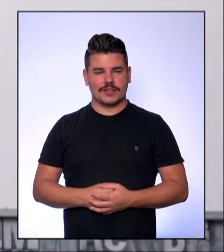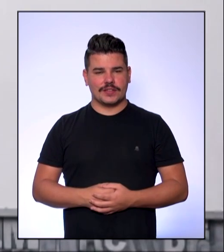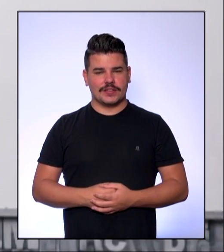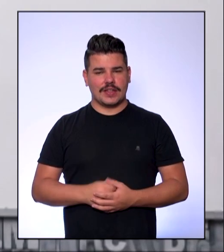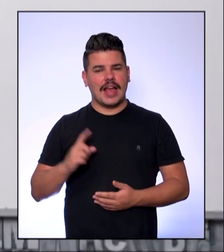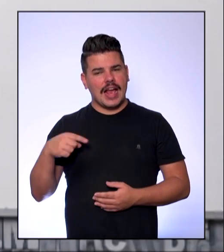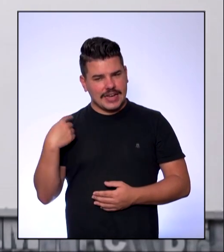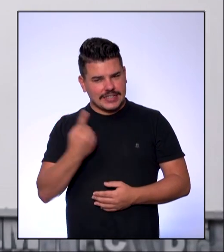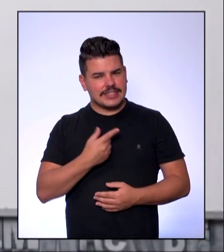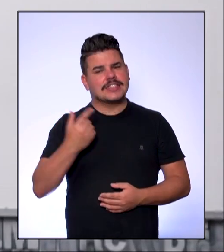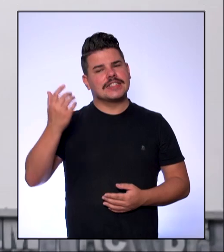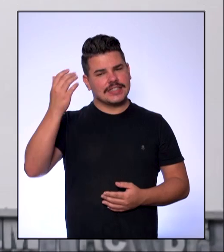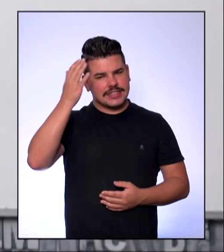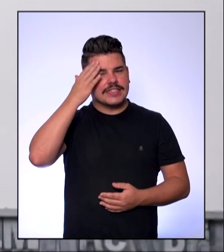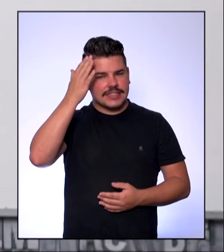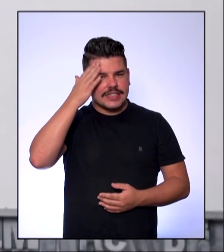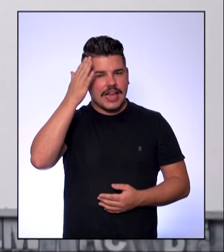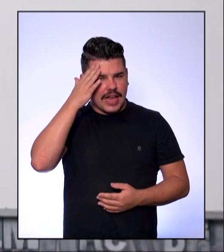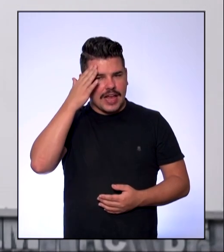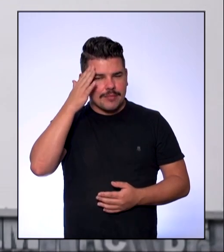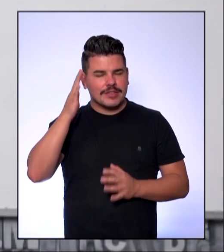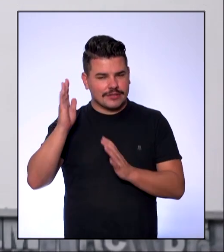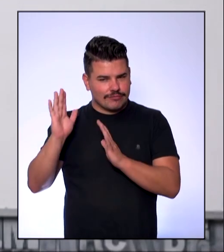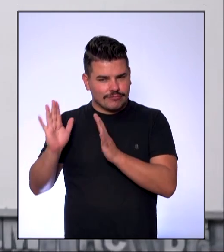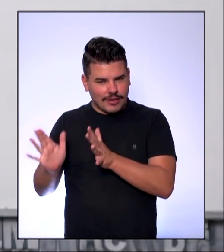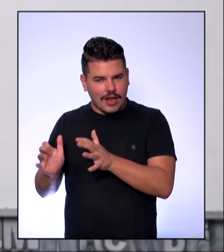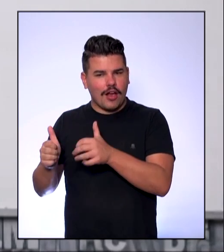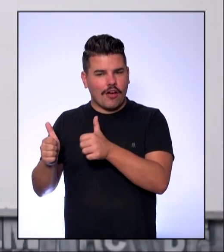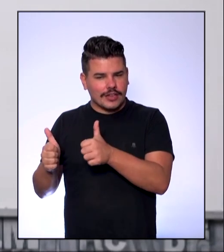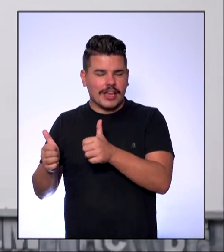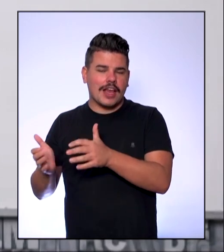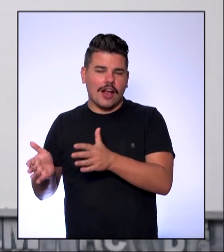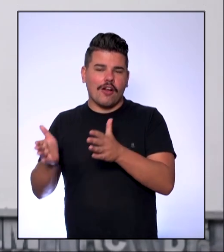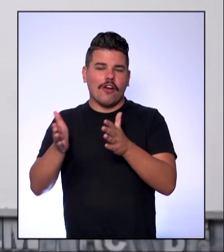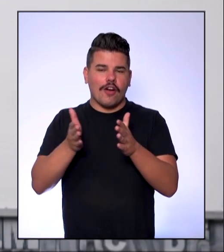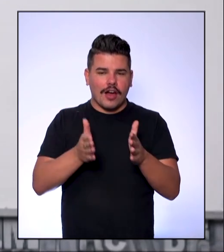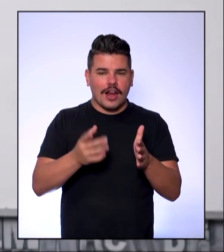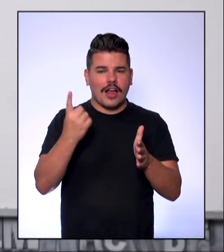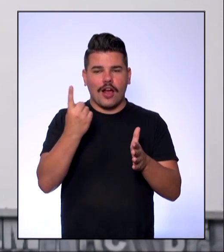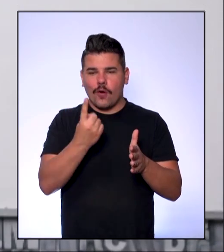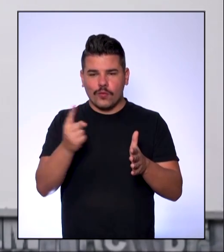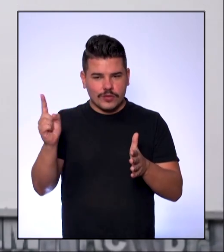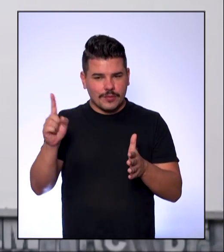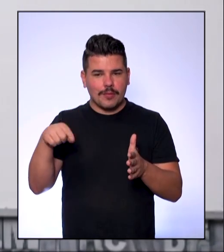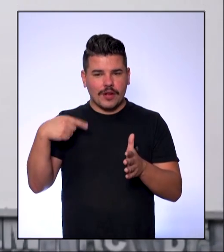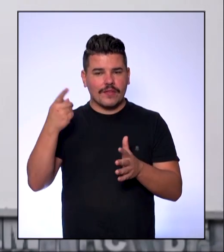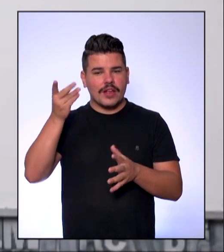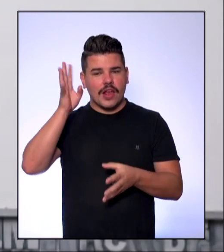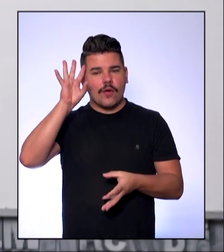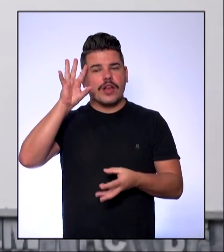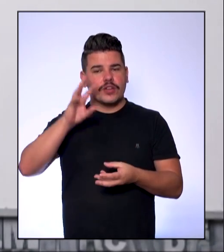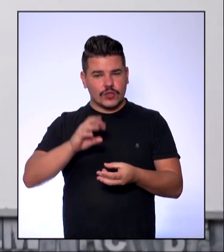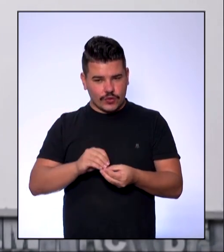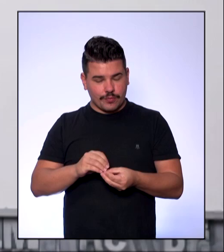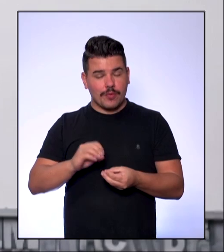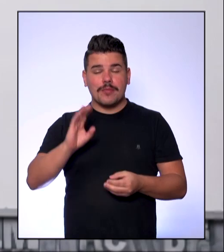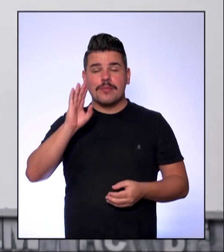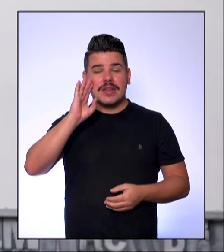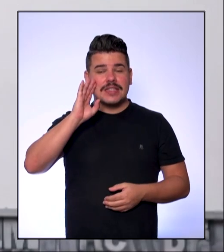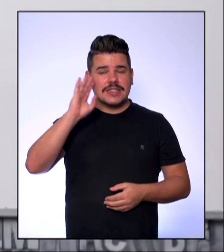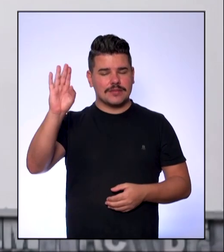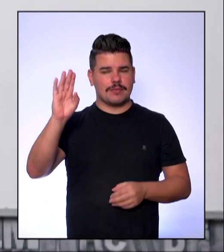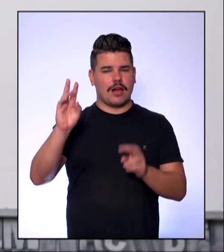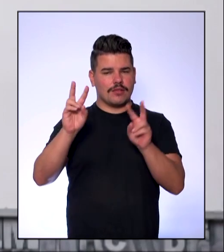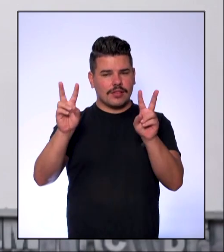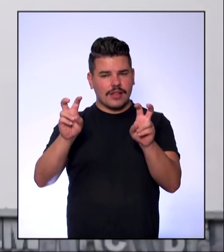Sabendo disso, tá? Vamos para a última parte e depois vou fazer um resuminho com os principais pontos dessa